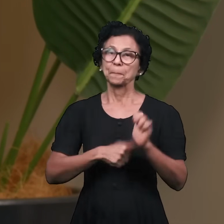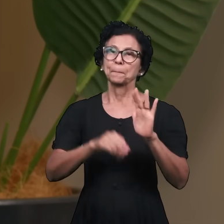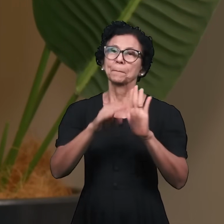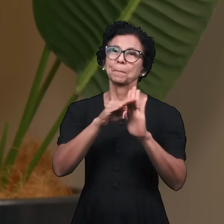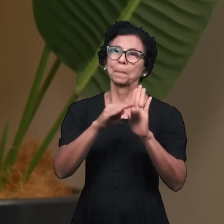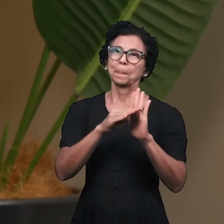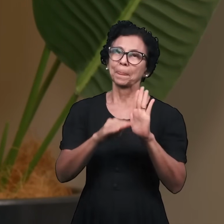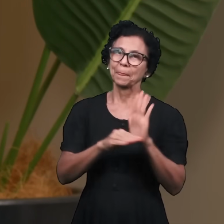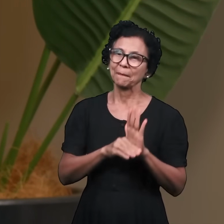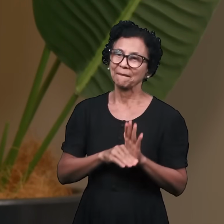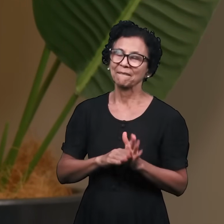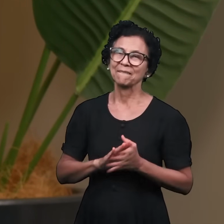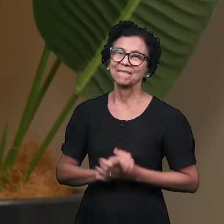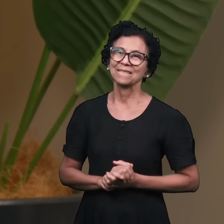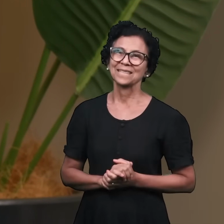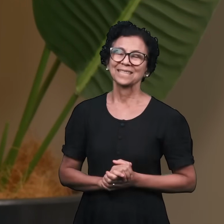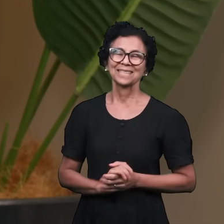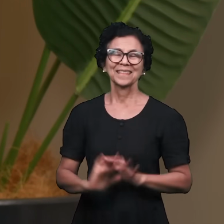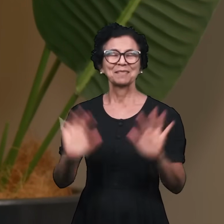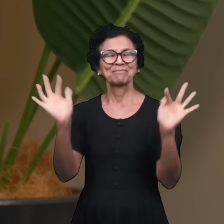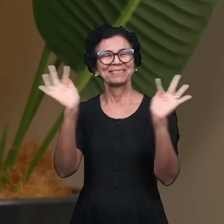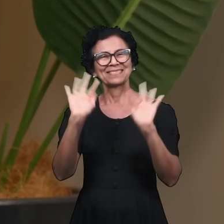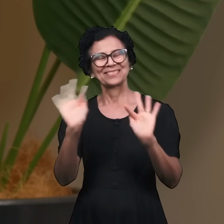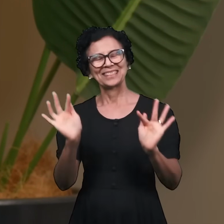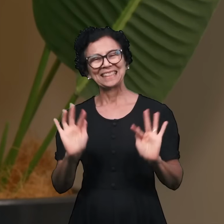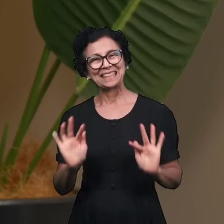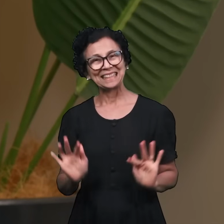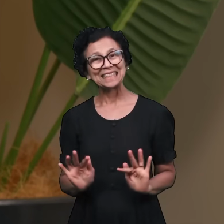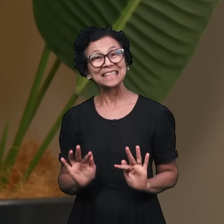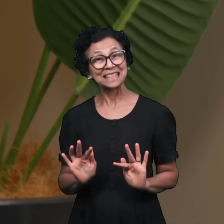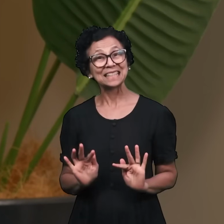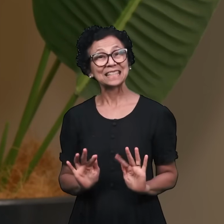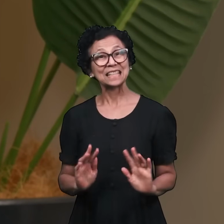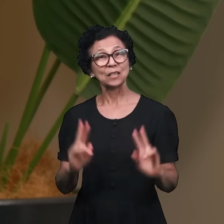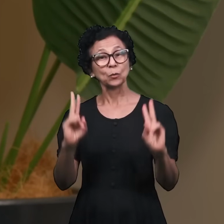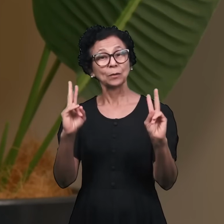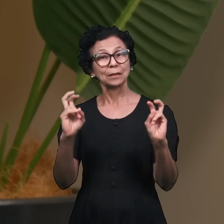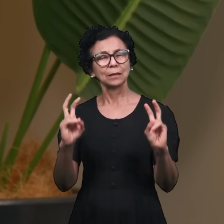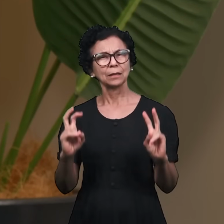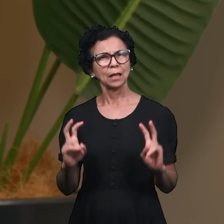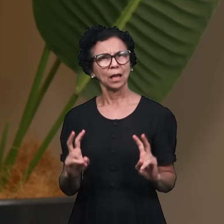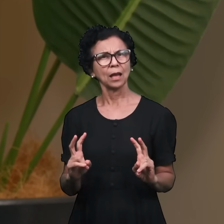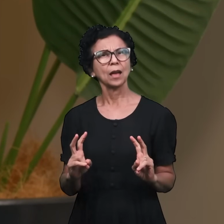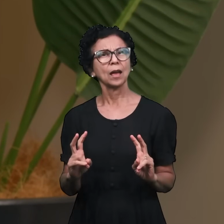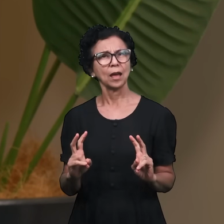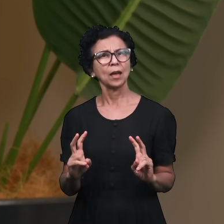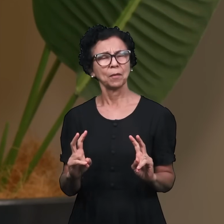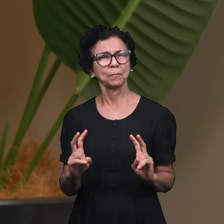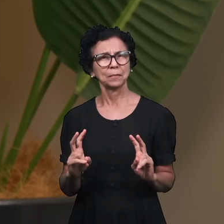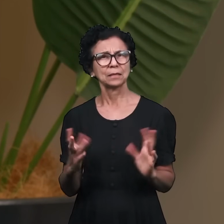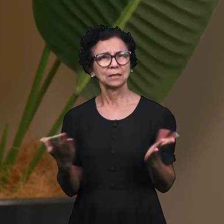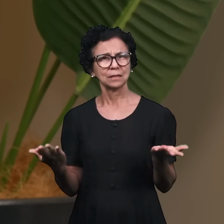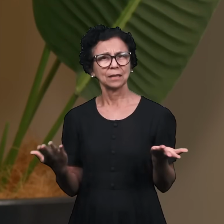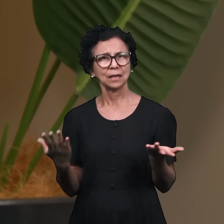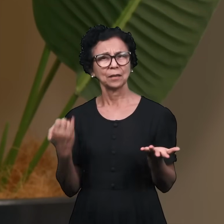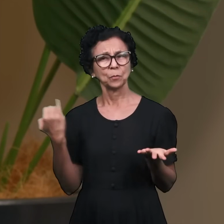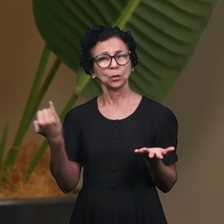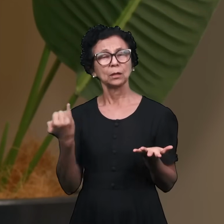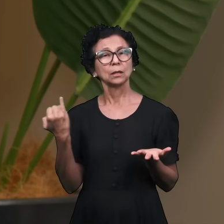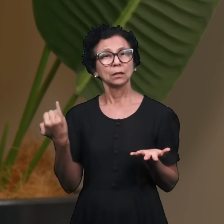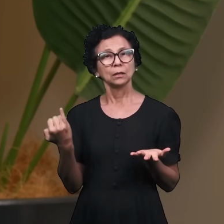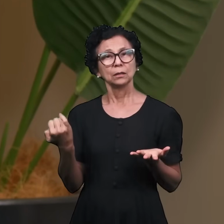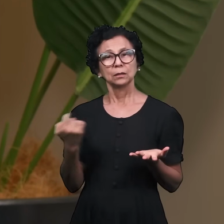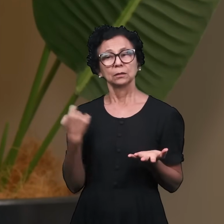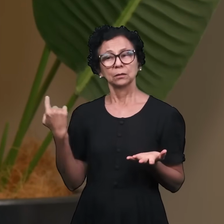nesse episódio. Nós estamos muito felizes em abordar temas que são pertinentes à nossa vida, aquilo